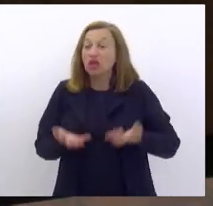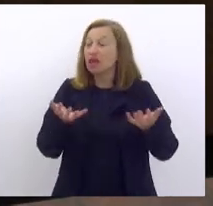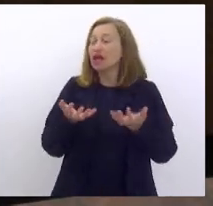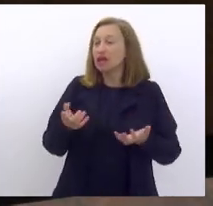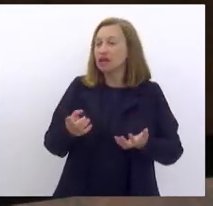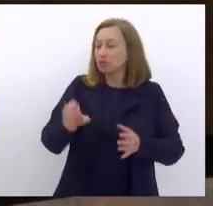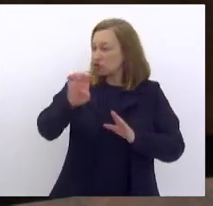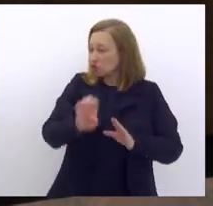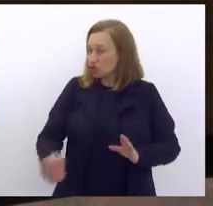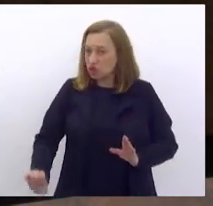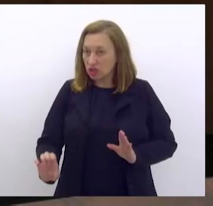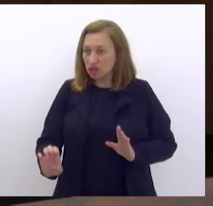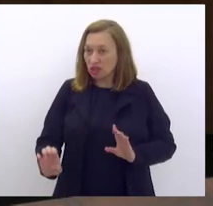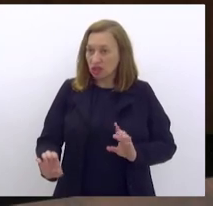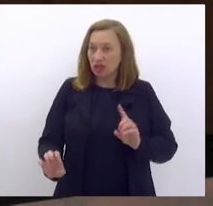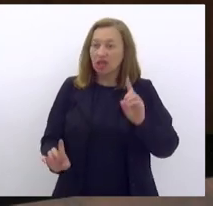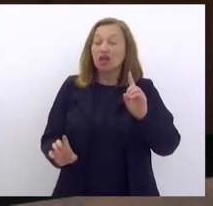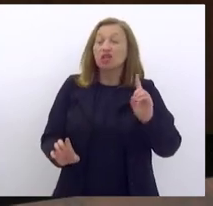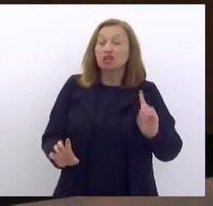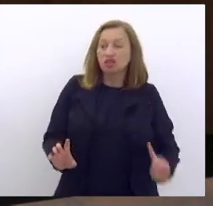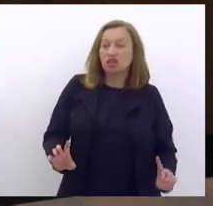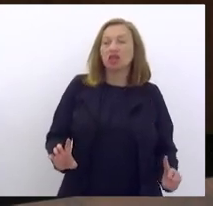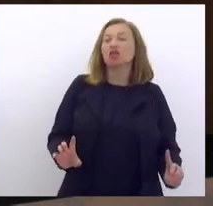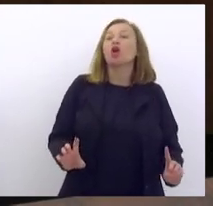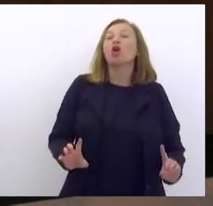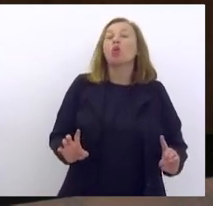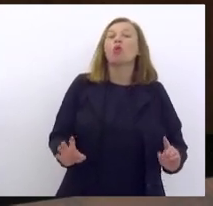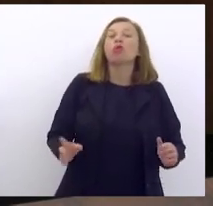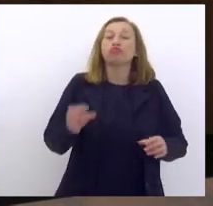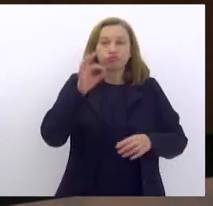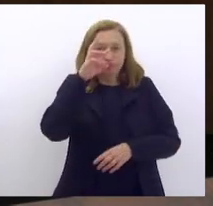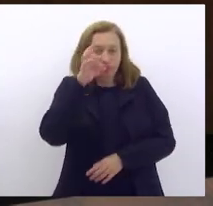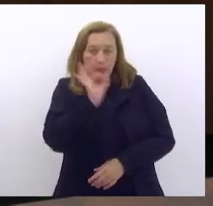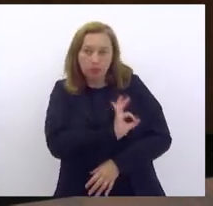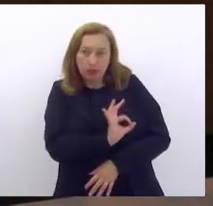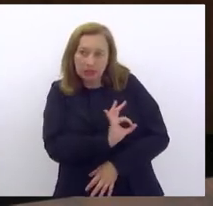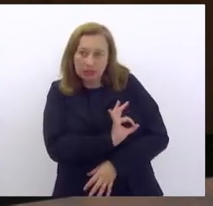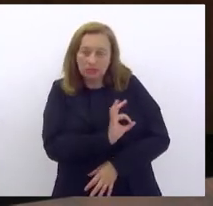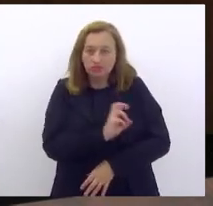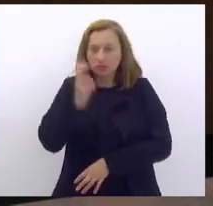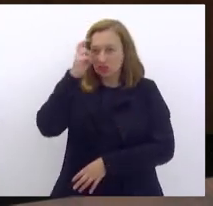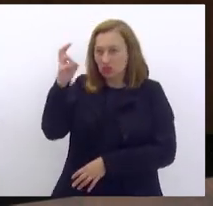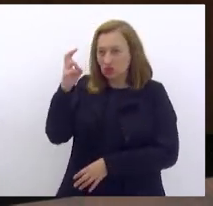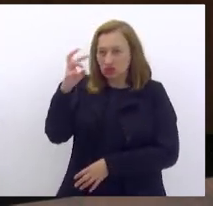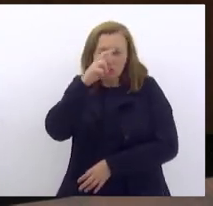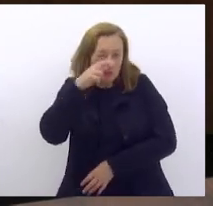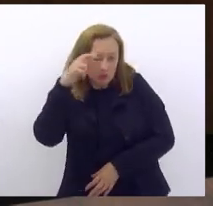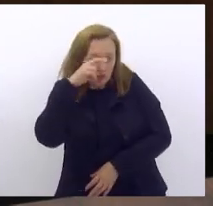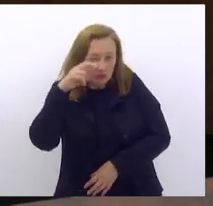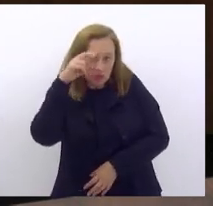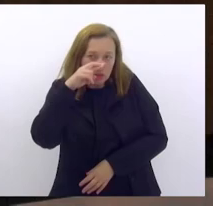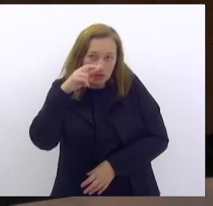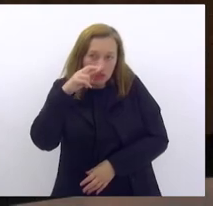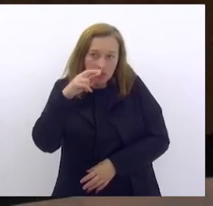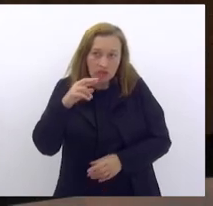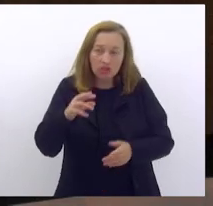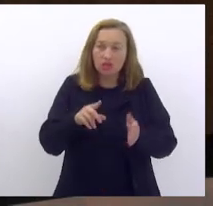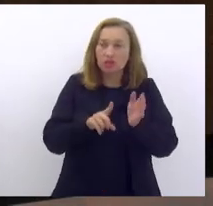Uma polícia bem paga, inteligente, eficiente, que investigue e produza provas, prenda os